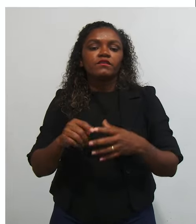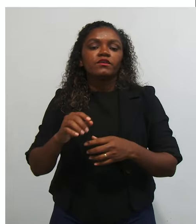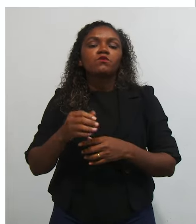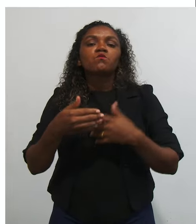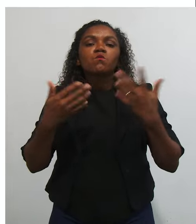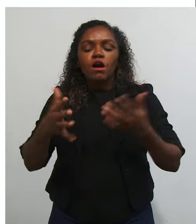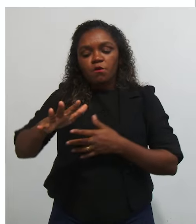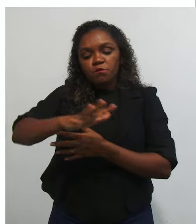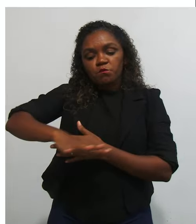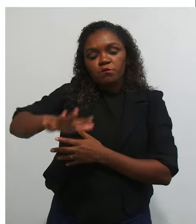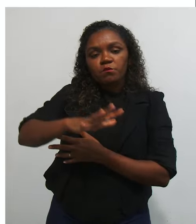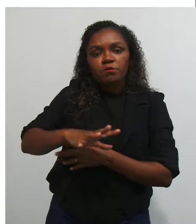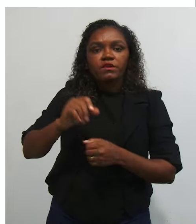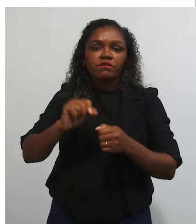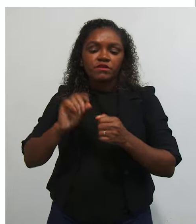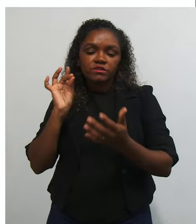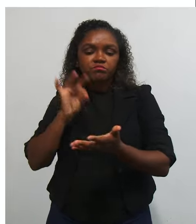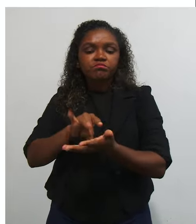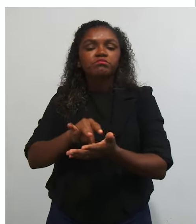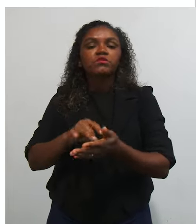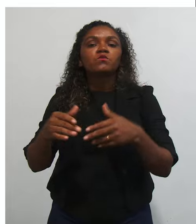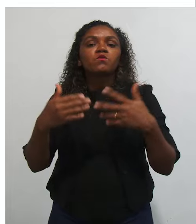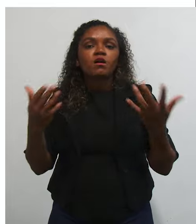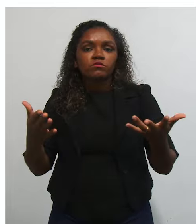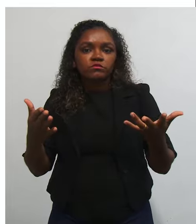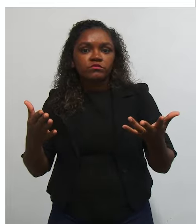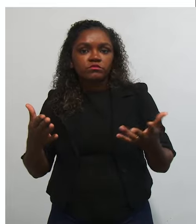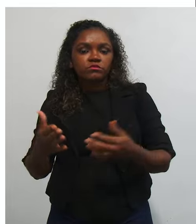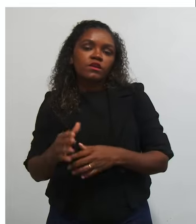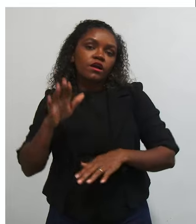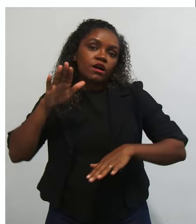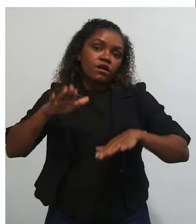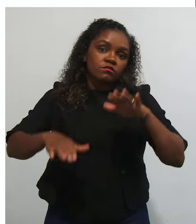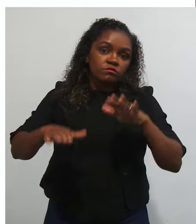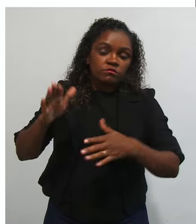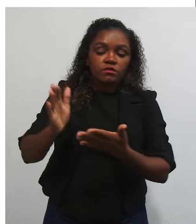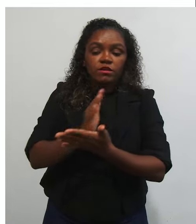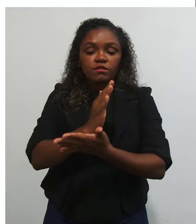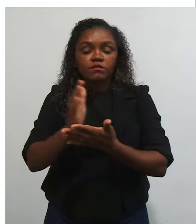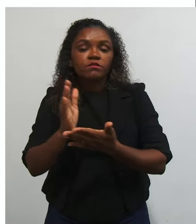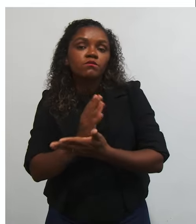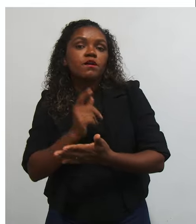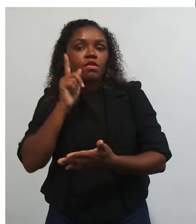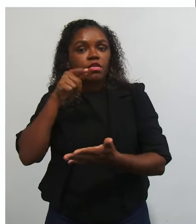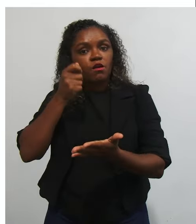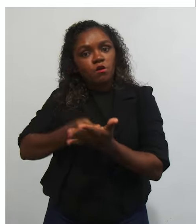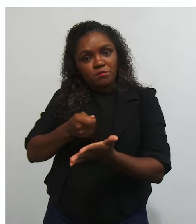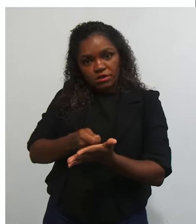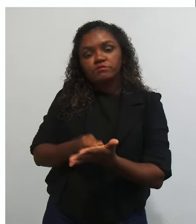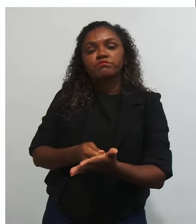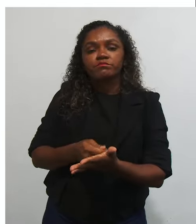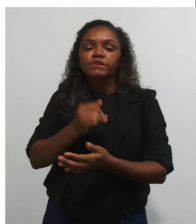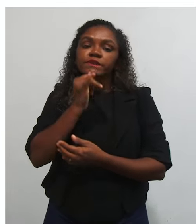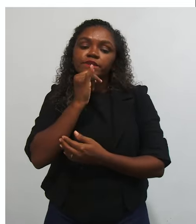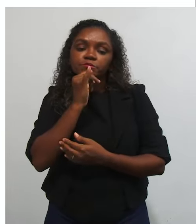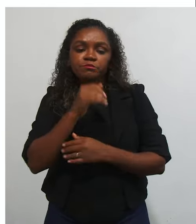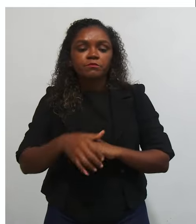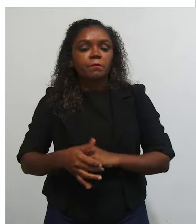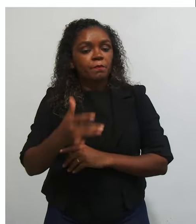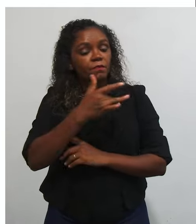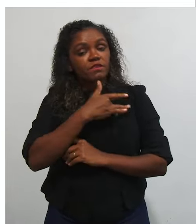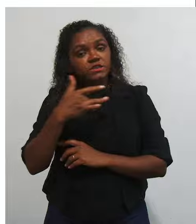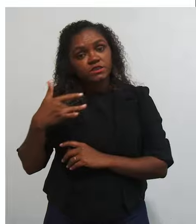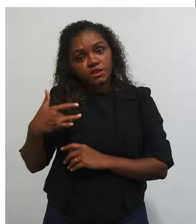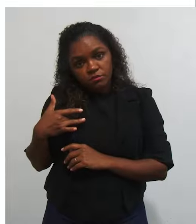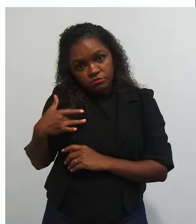ou seja, em que área eu vou aplicar. Algumas áreas são prioritárias, obrigatórias, que são despesas obrigatórias, por exemplo,